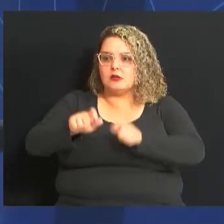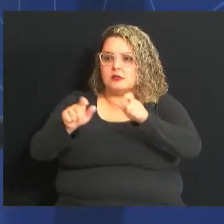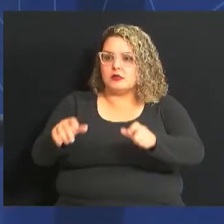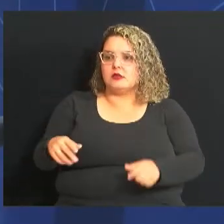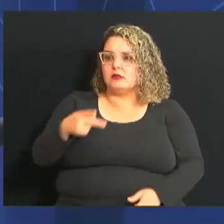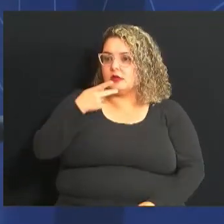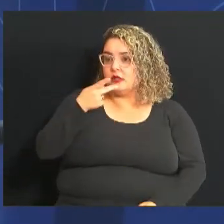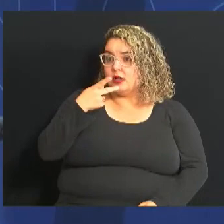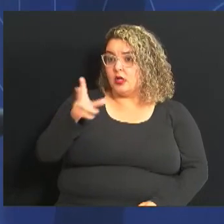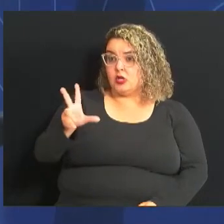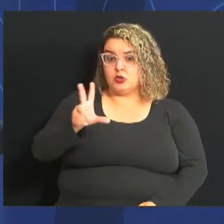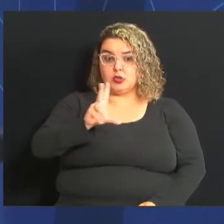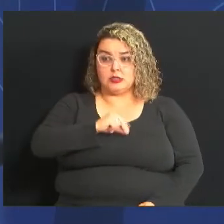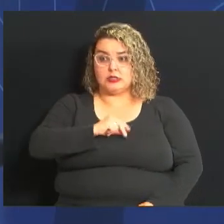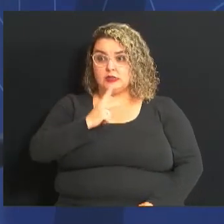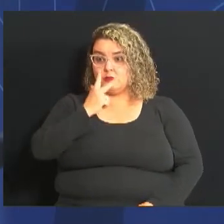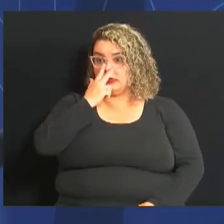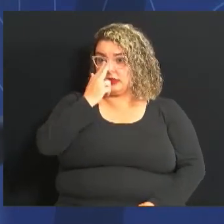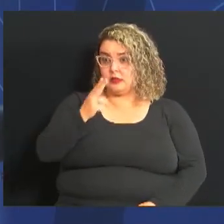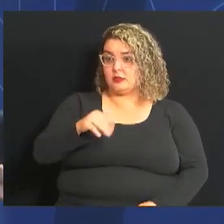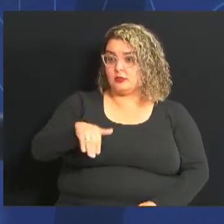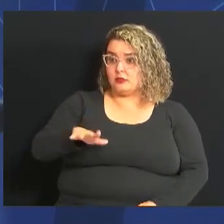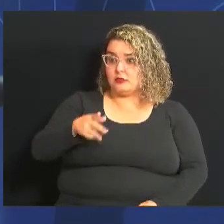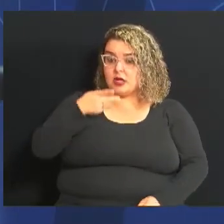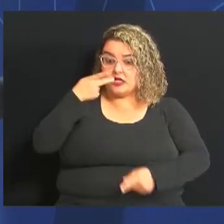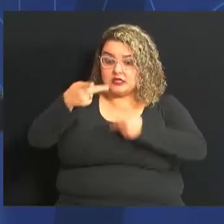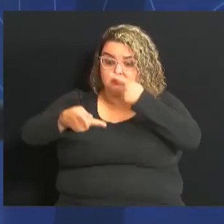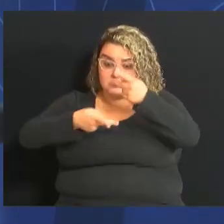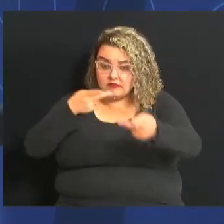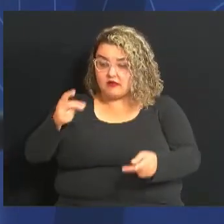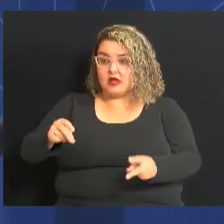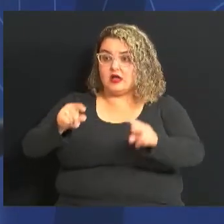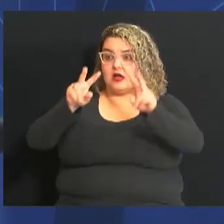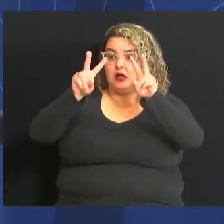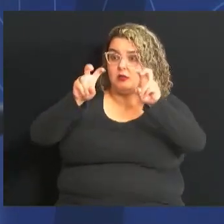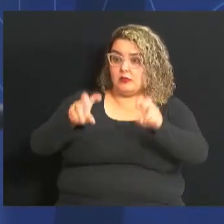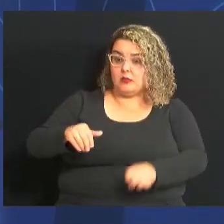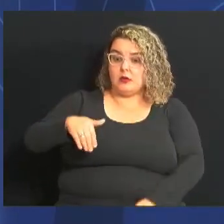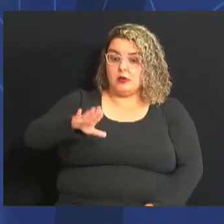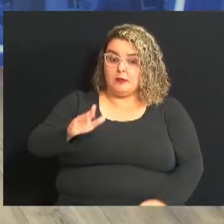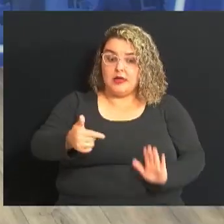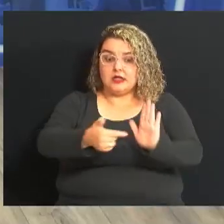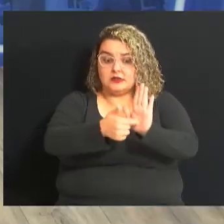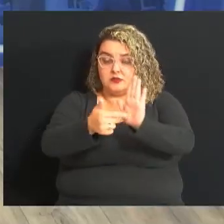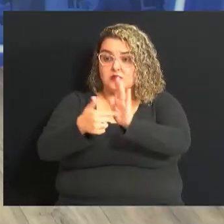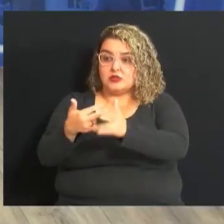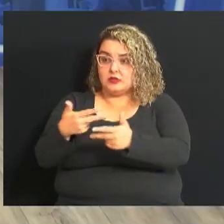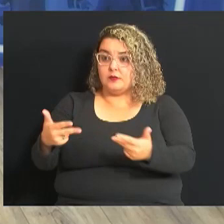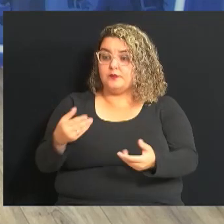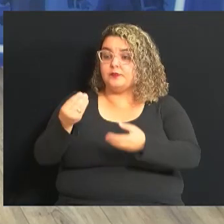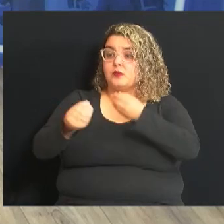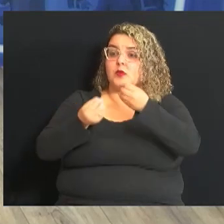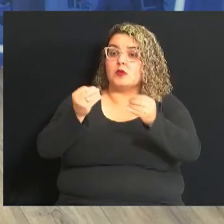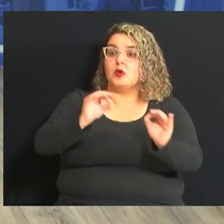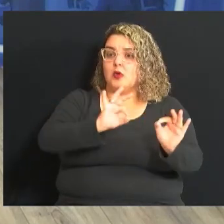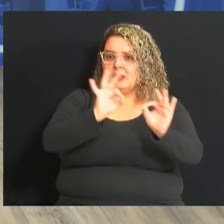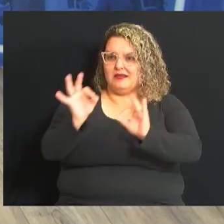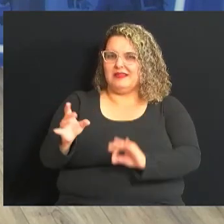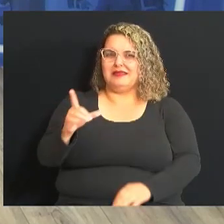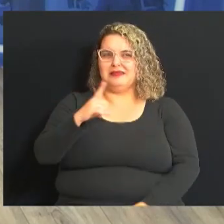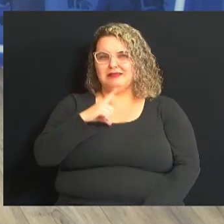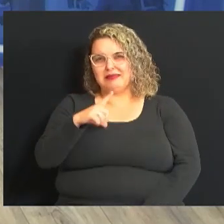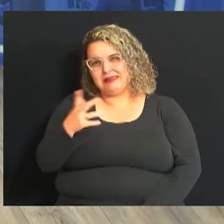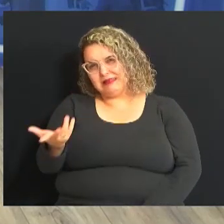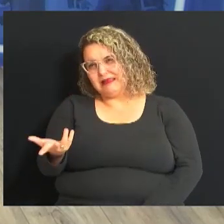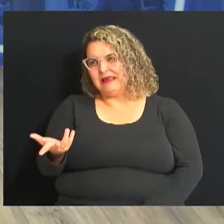nossa, parece que quanto mais se fala no assunto, mais aparecem casos. Como que você acompanha? Existe um certo